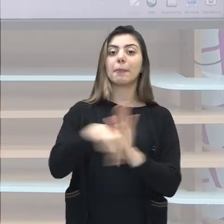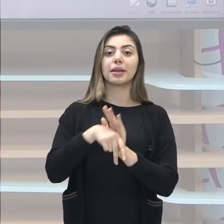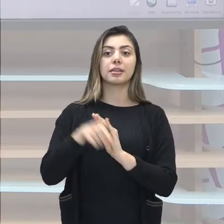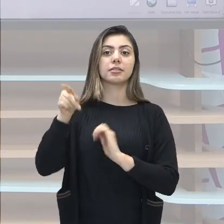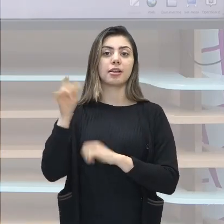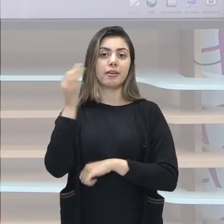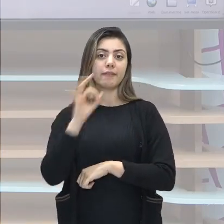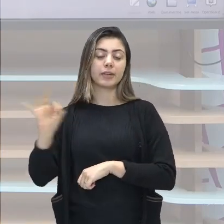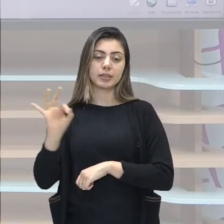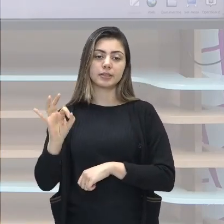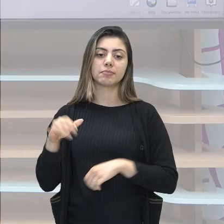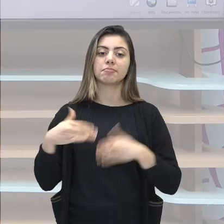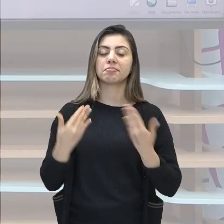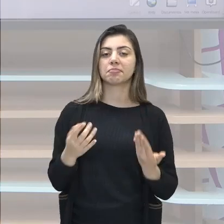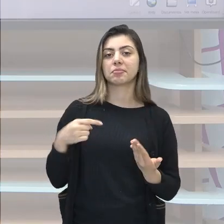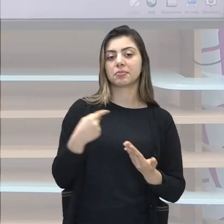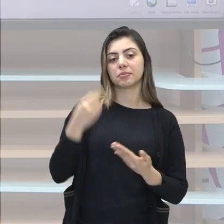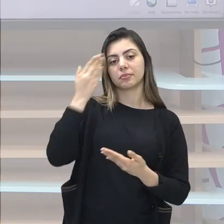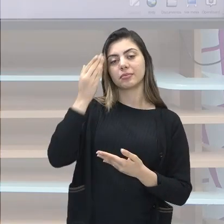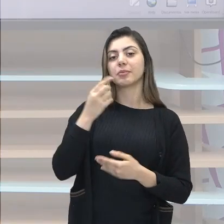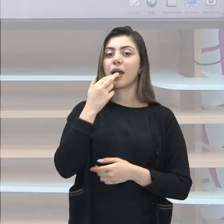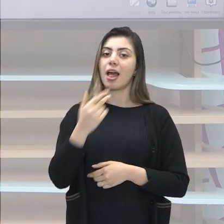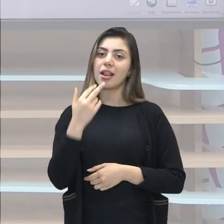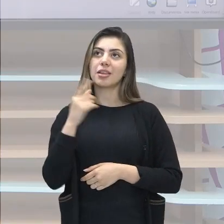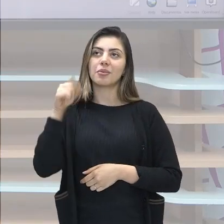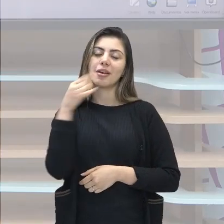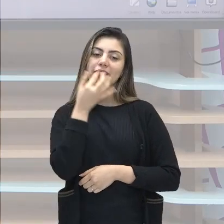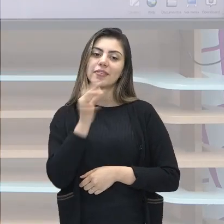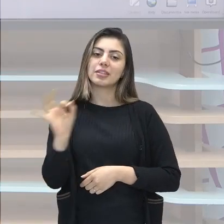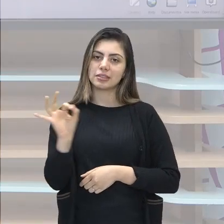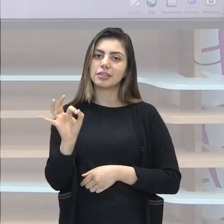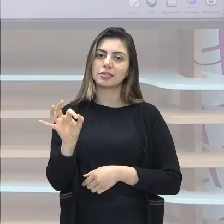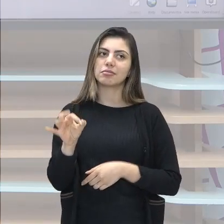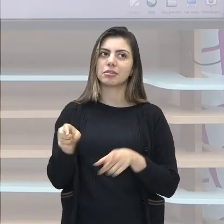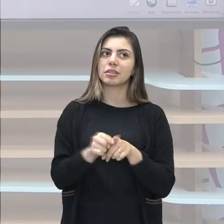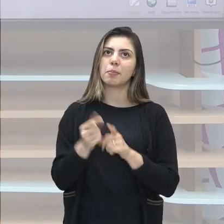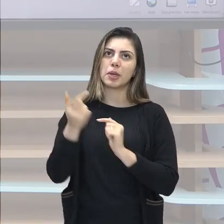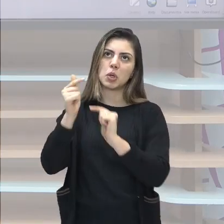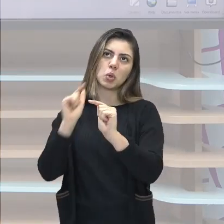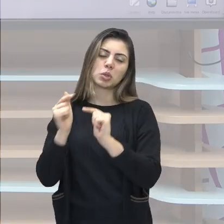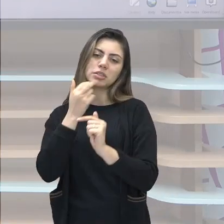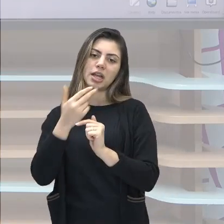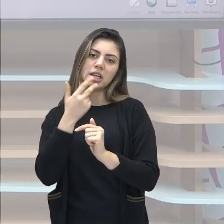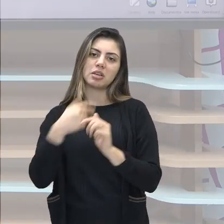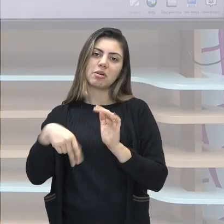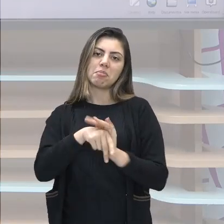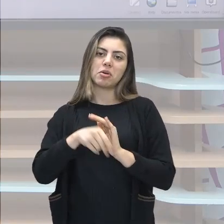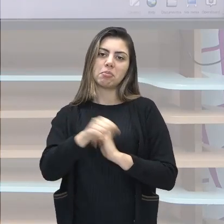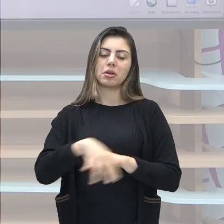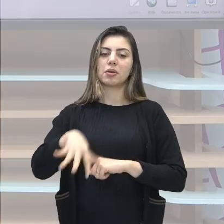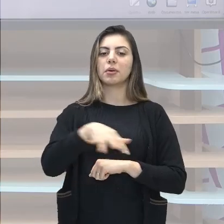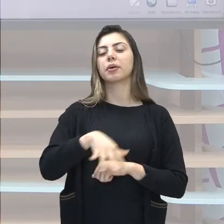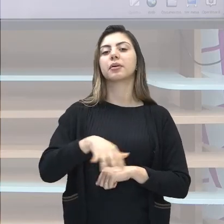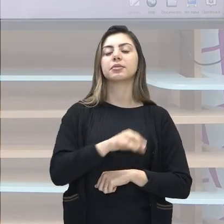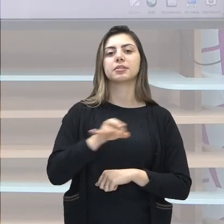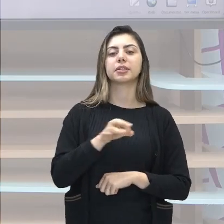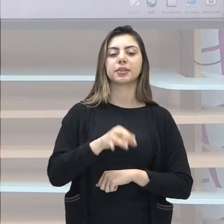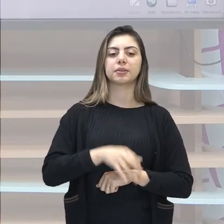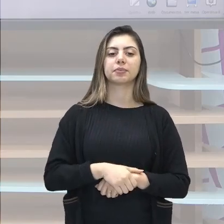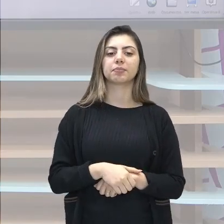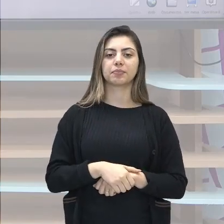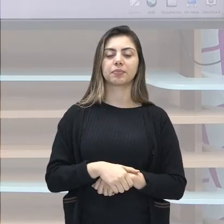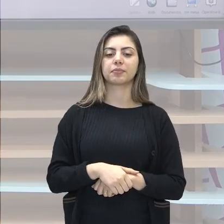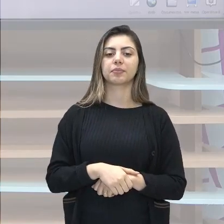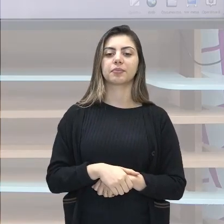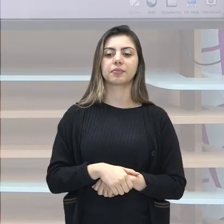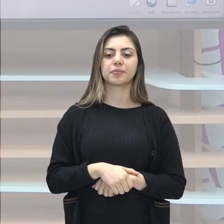França, certo? Obviamente, vai falar o francês, além de outros dialetos que são falados também nesse departamento